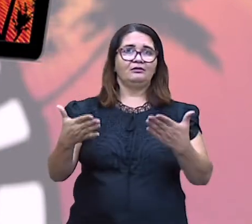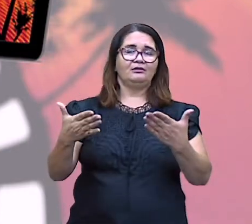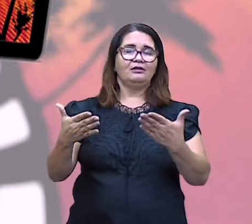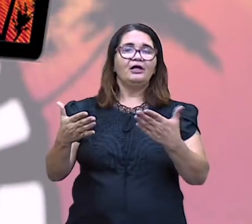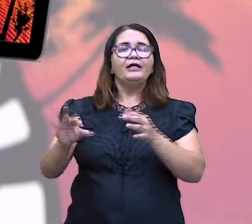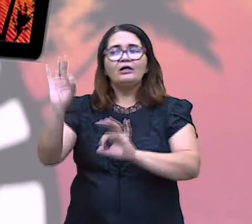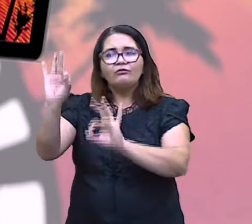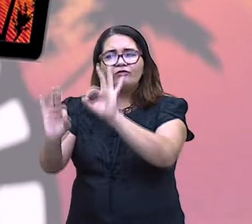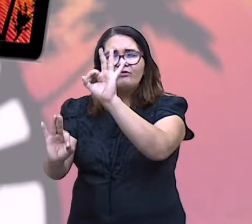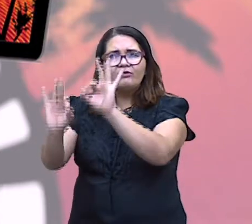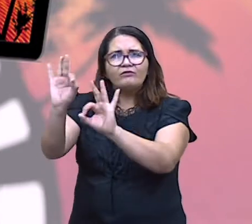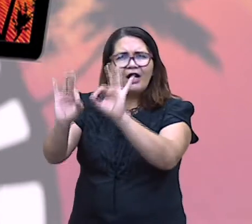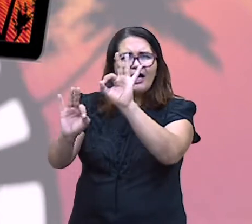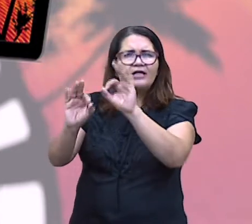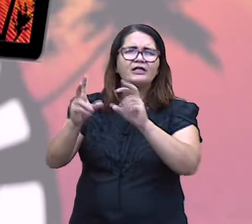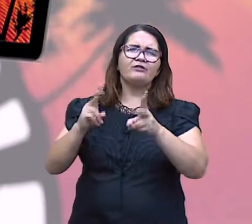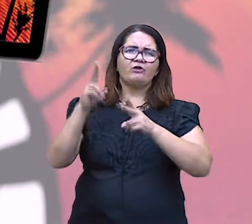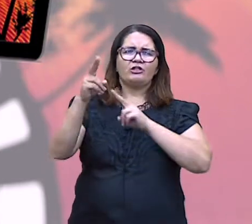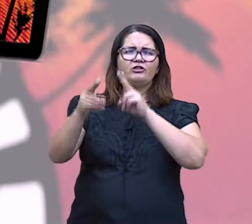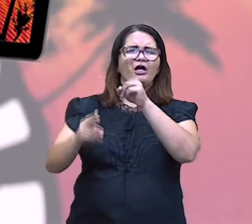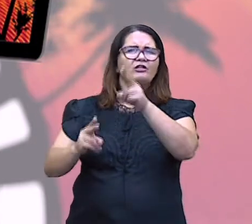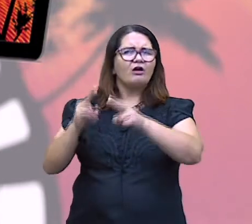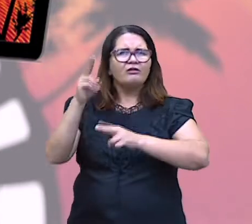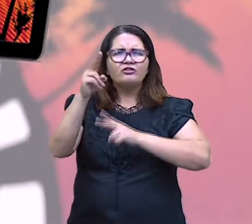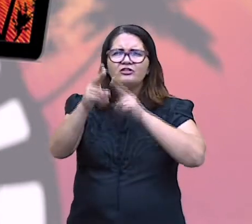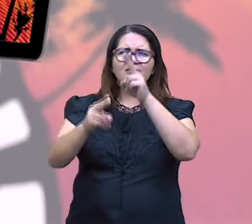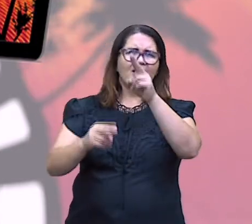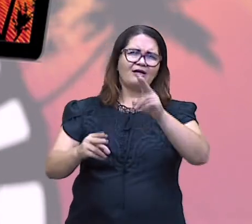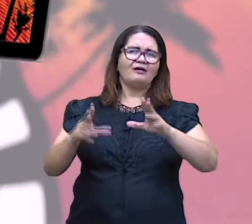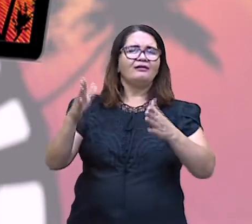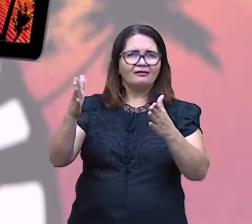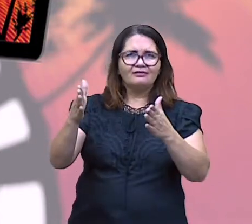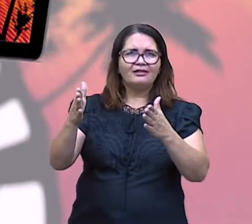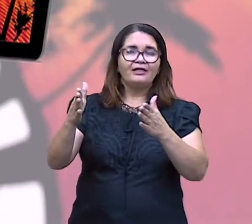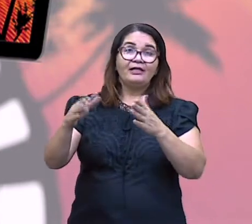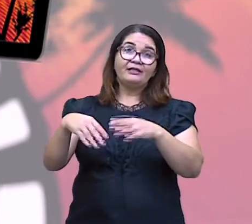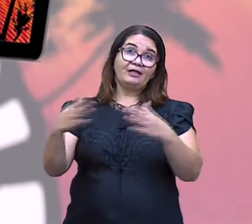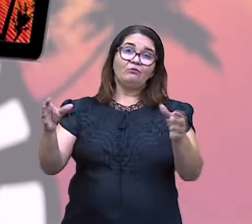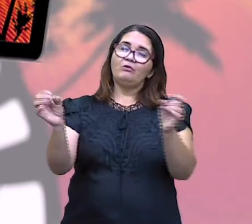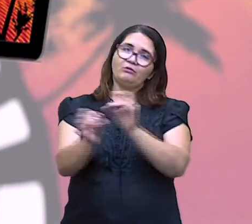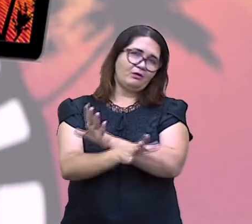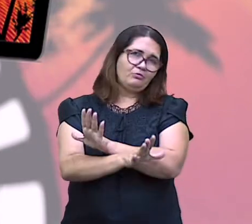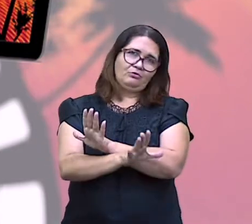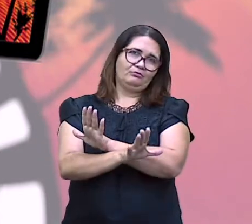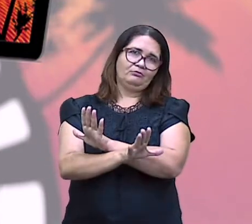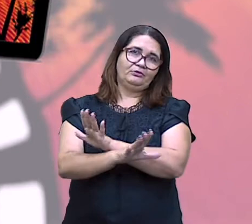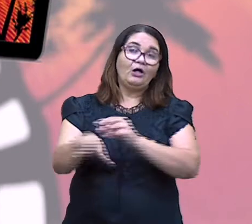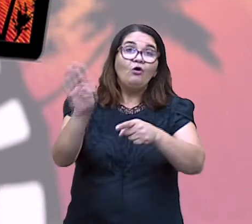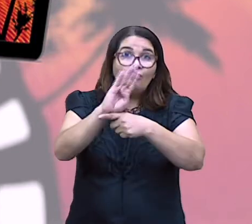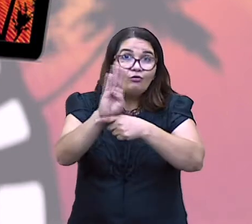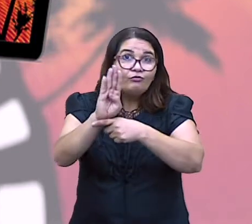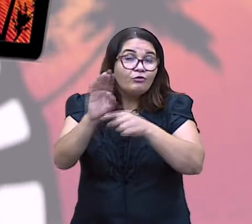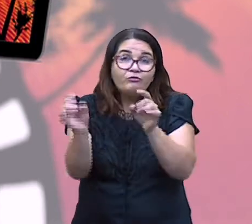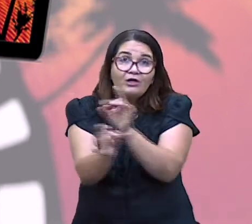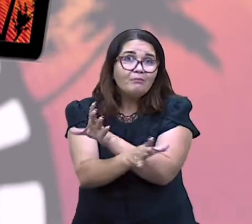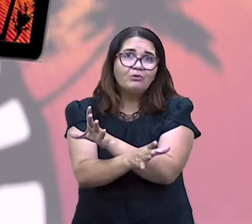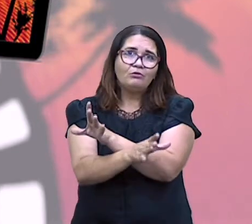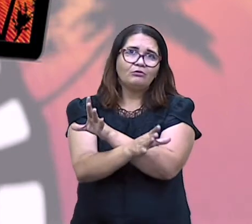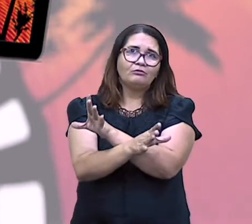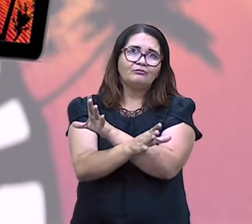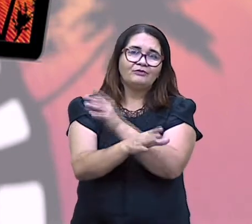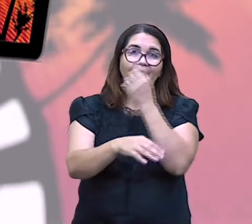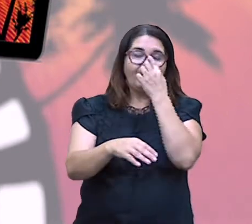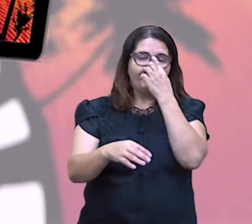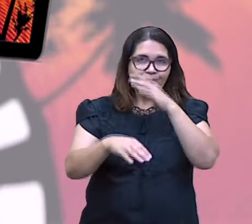são formatados, colocam o título e depois da produção, né? E pronto. E aí, pessoal, depois dessa